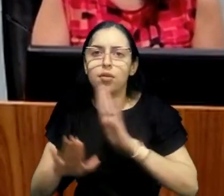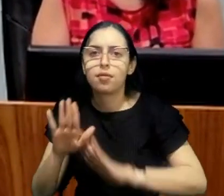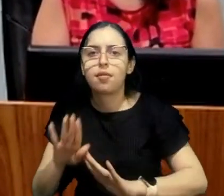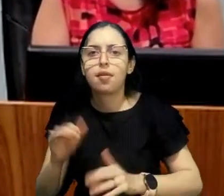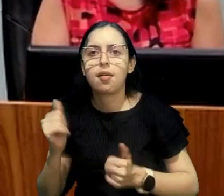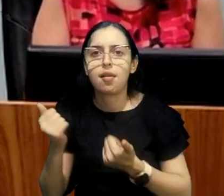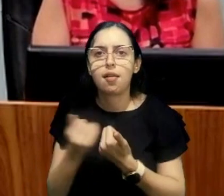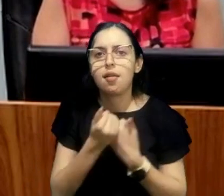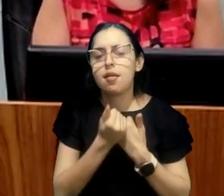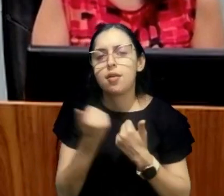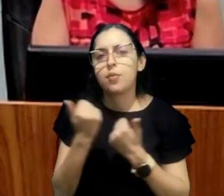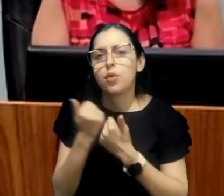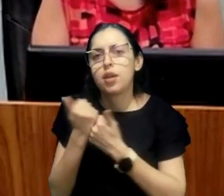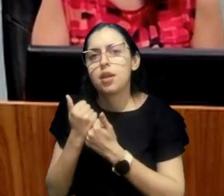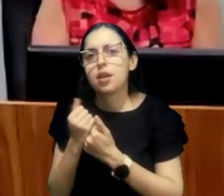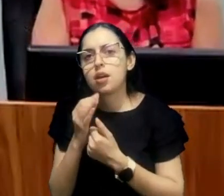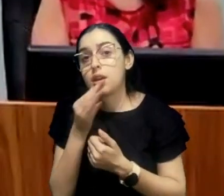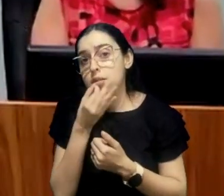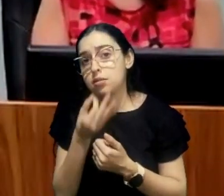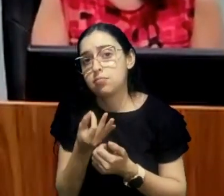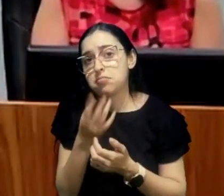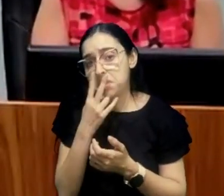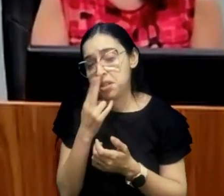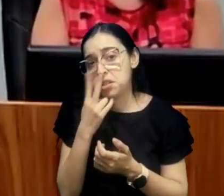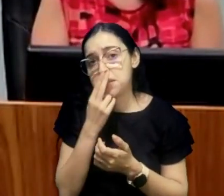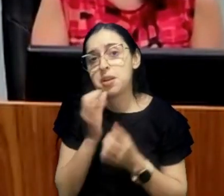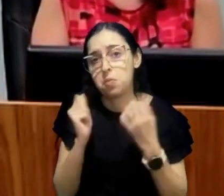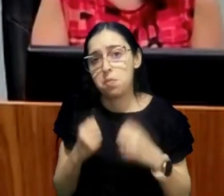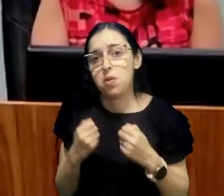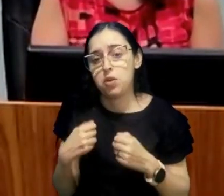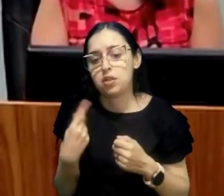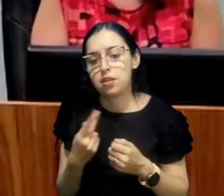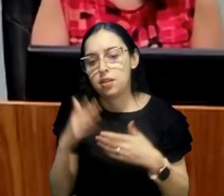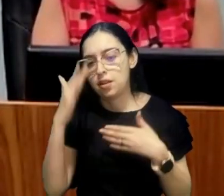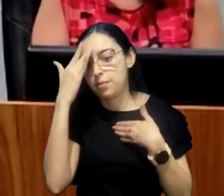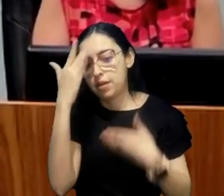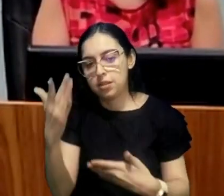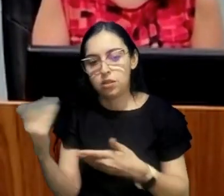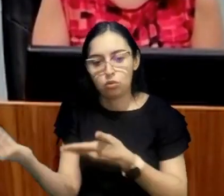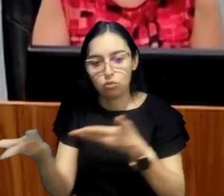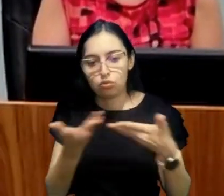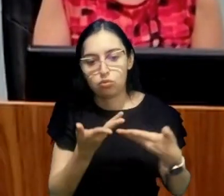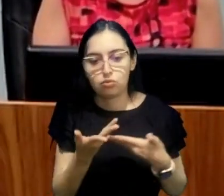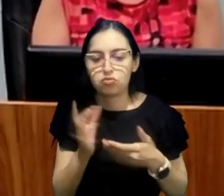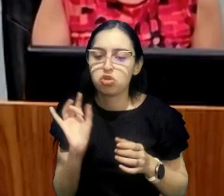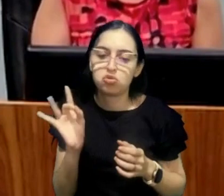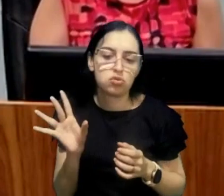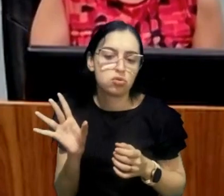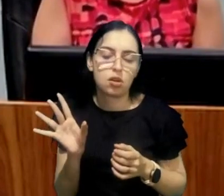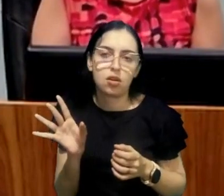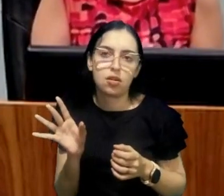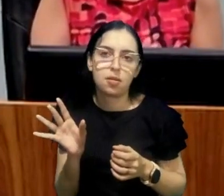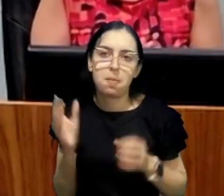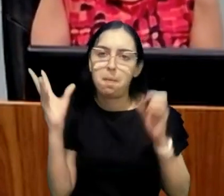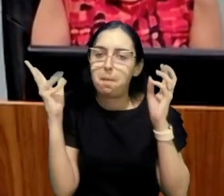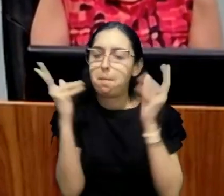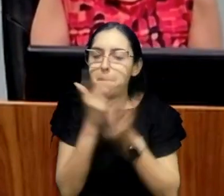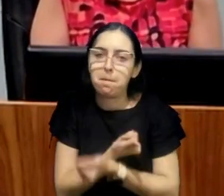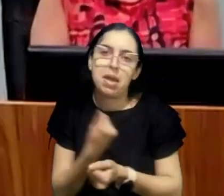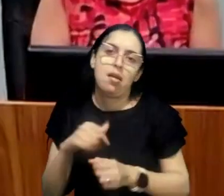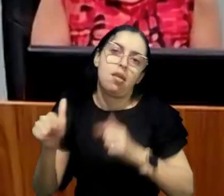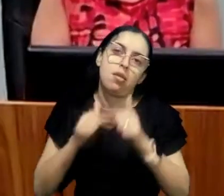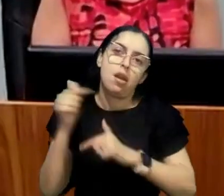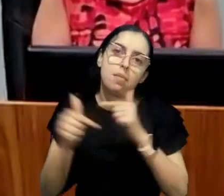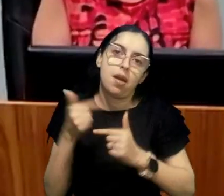que acharem que podemos. E agradecer a todos, só isso. Um belo trabalho de vocês.